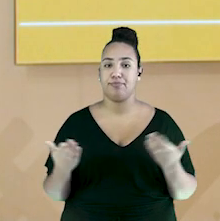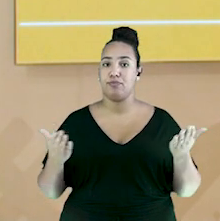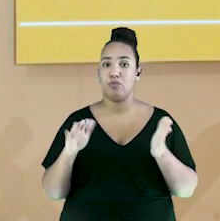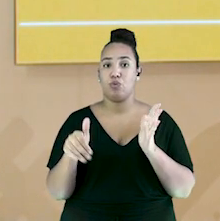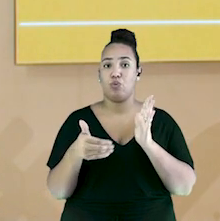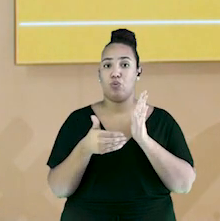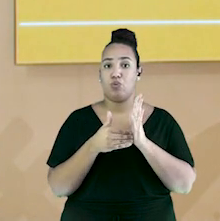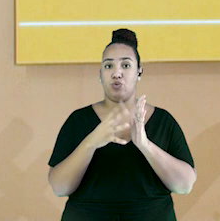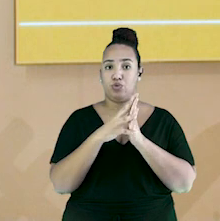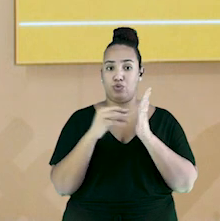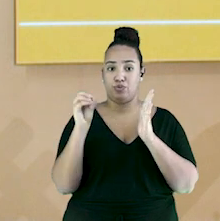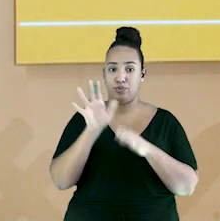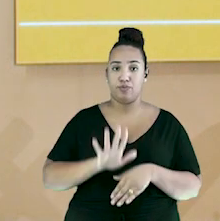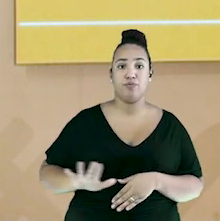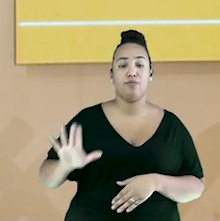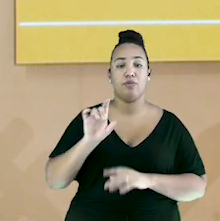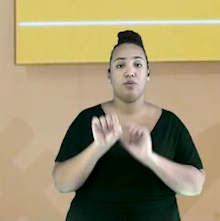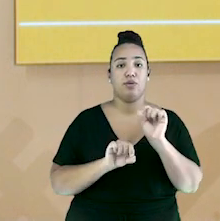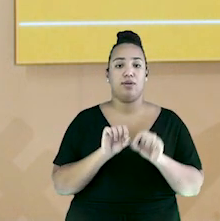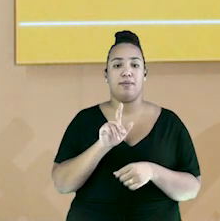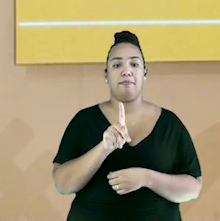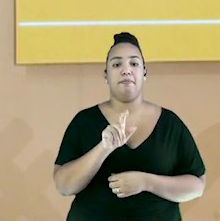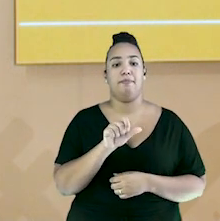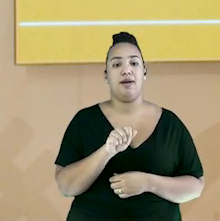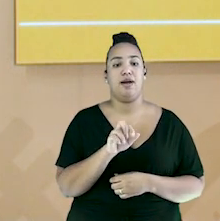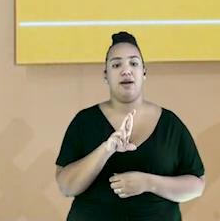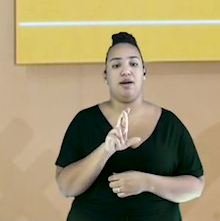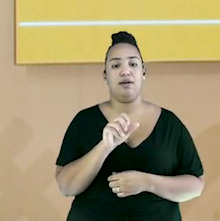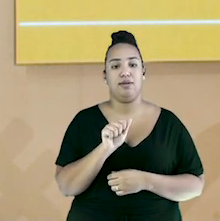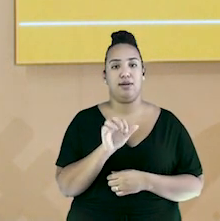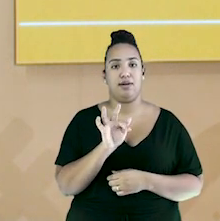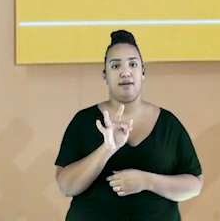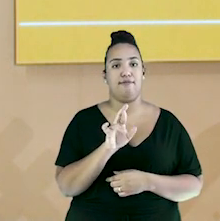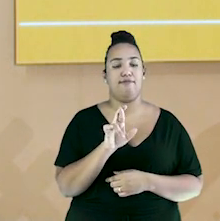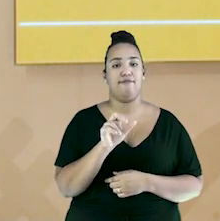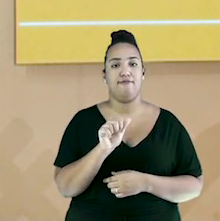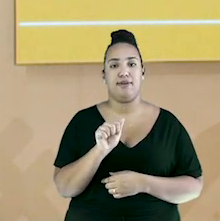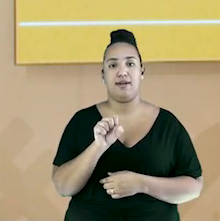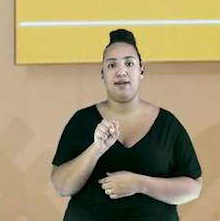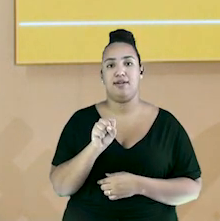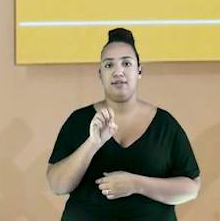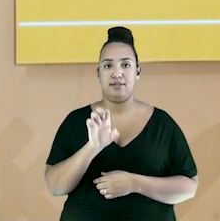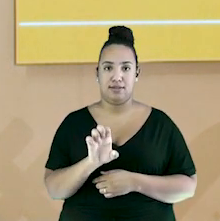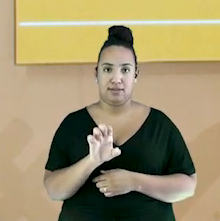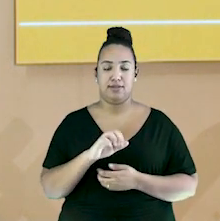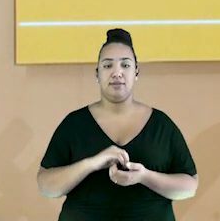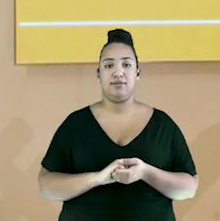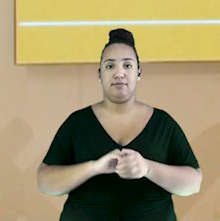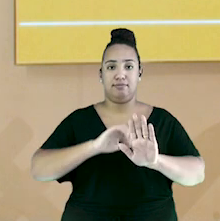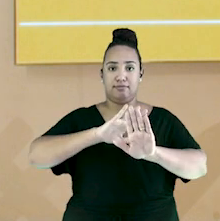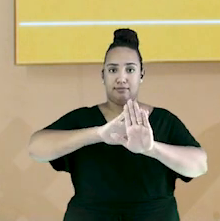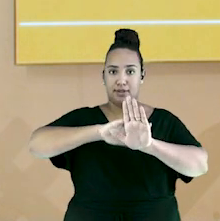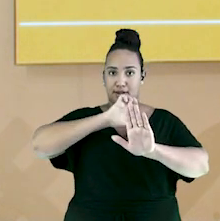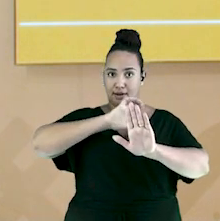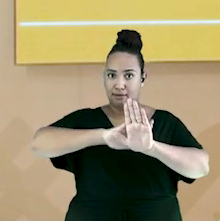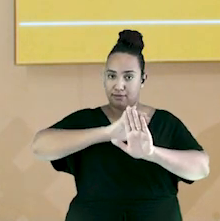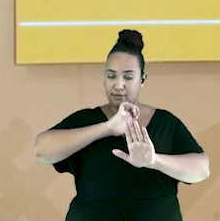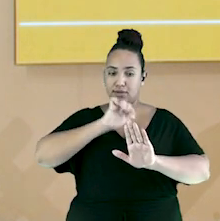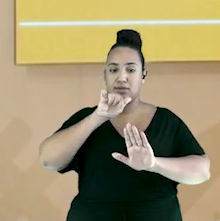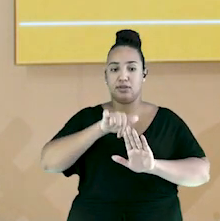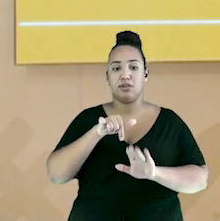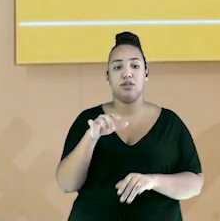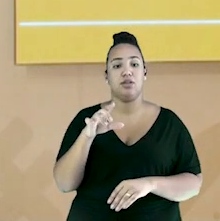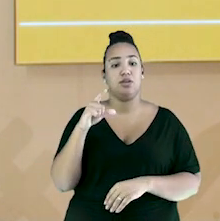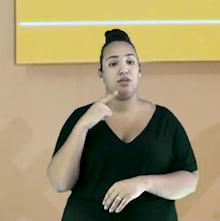de intertextualidade que veremos hoje é a paráfrase, que é quando ocorre uma interpretação de um texto com as próprias palavras, mas mantendo o